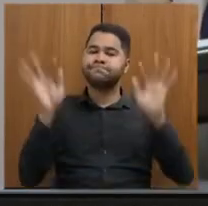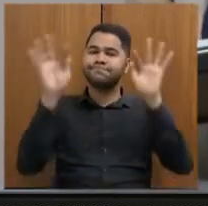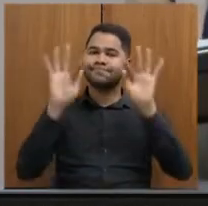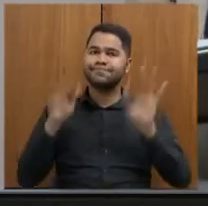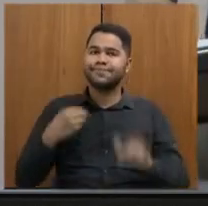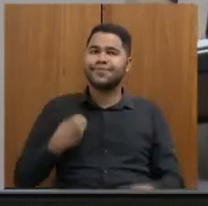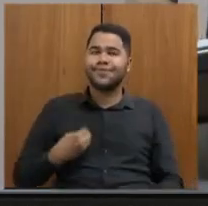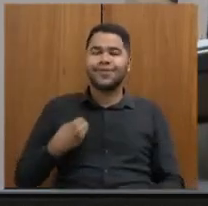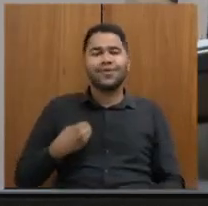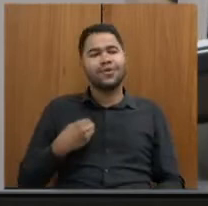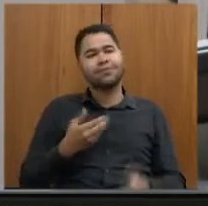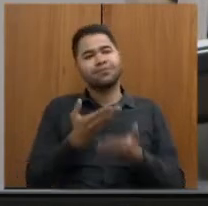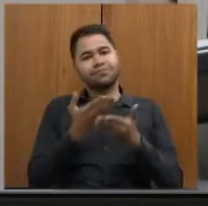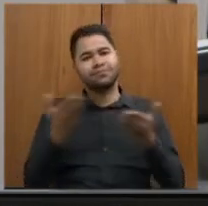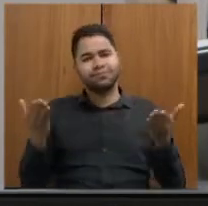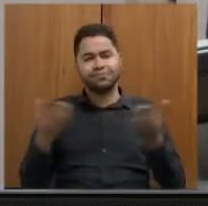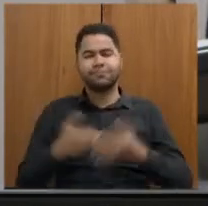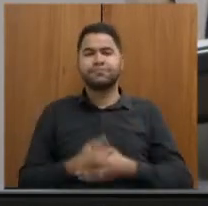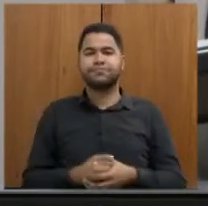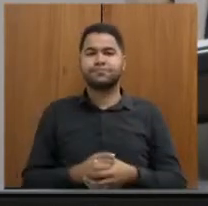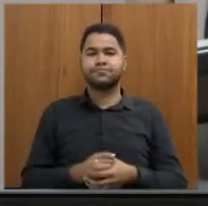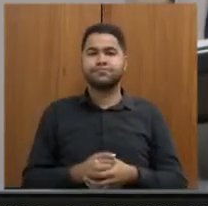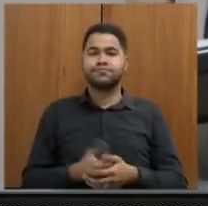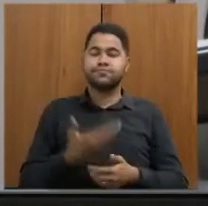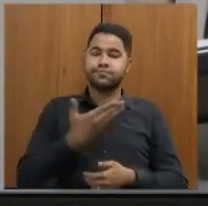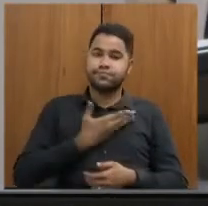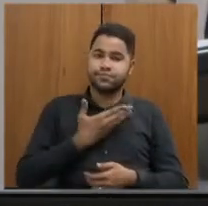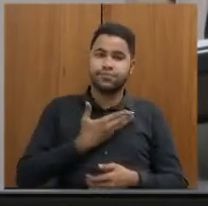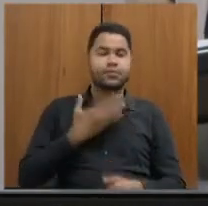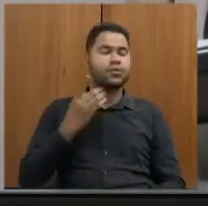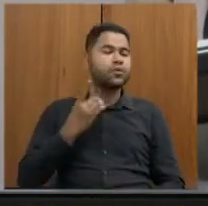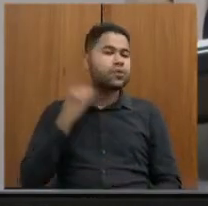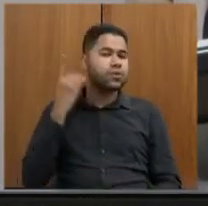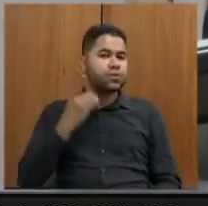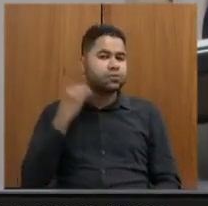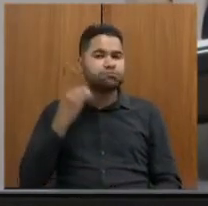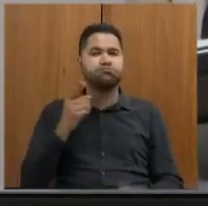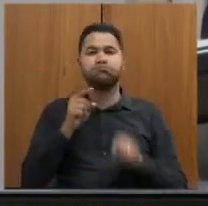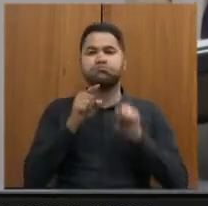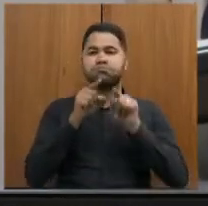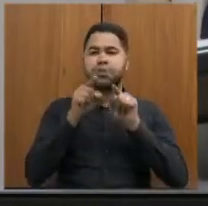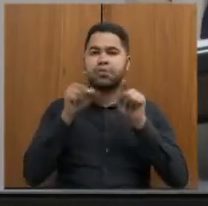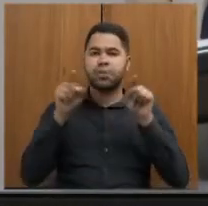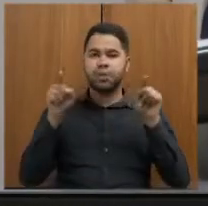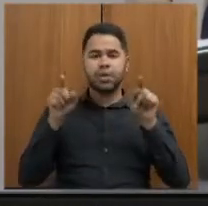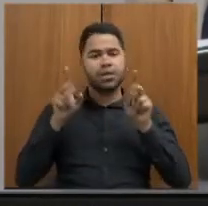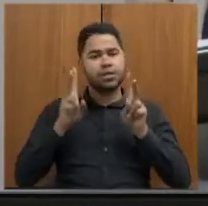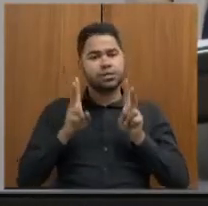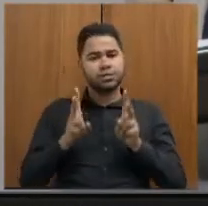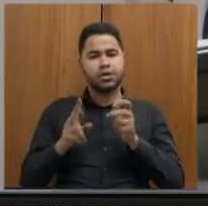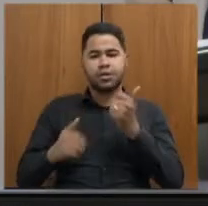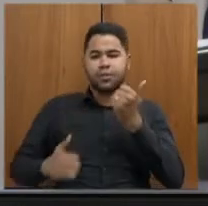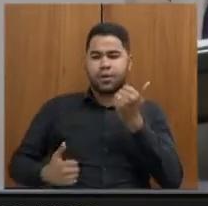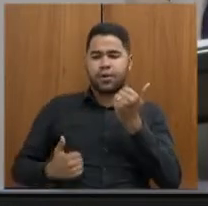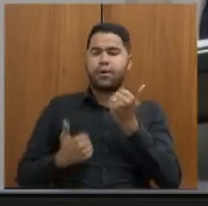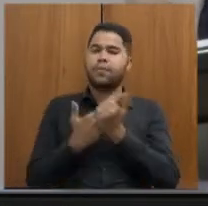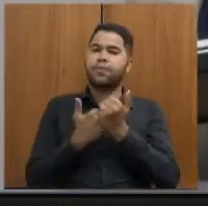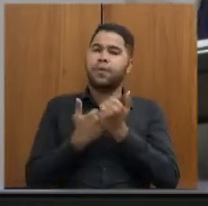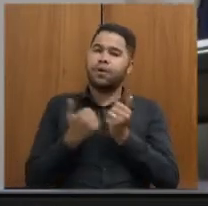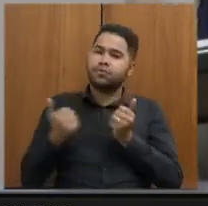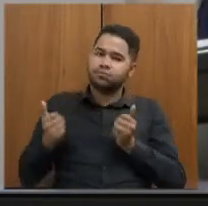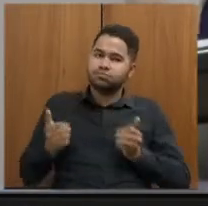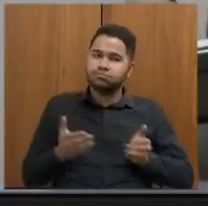com a presença de todos vocês colegas deputados e deputadas que sempre nos ajudam a